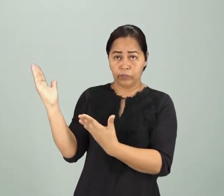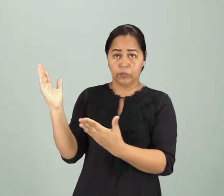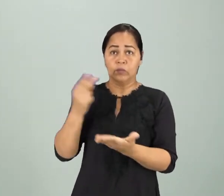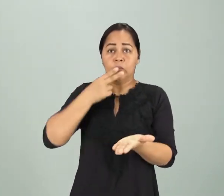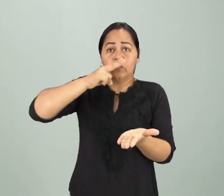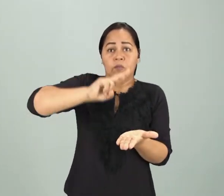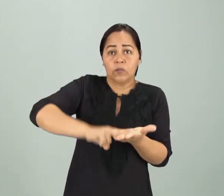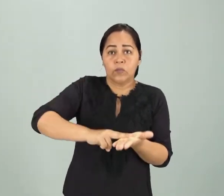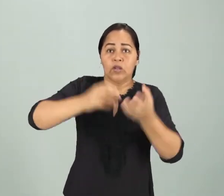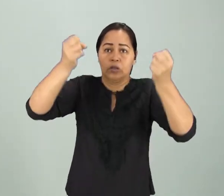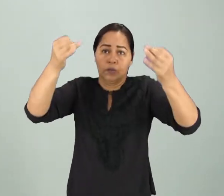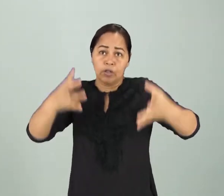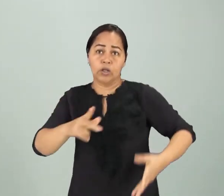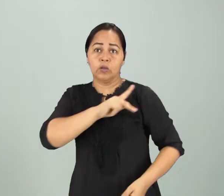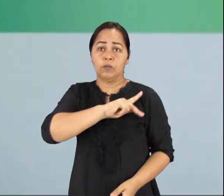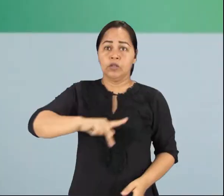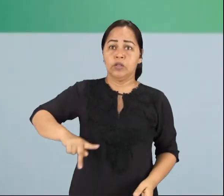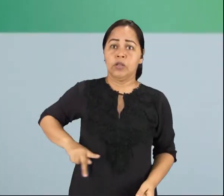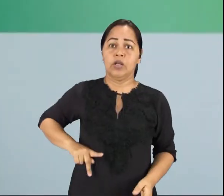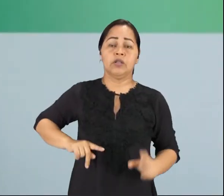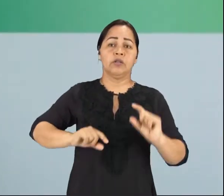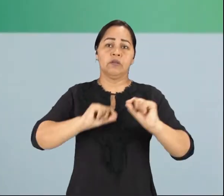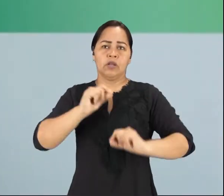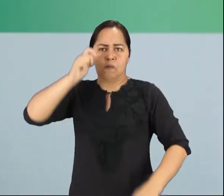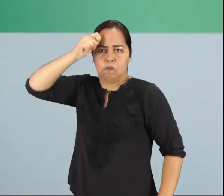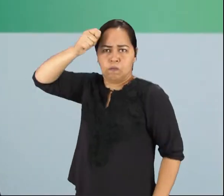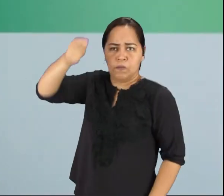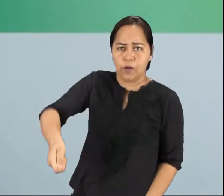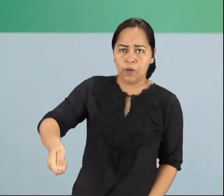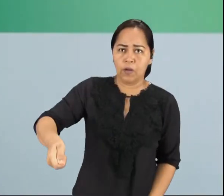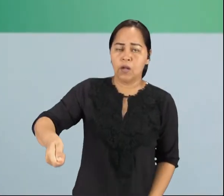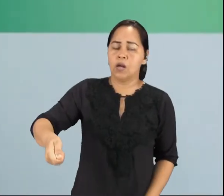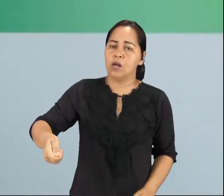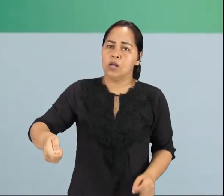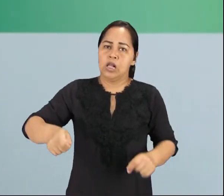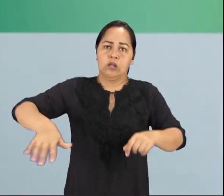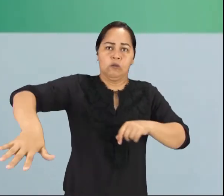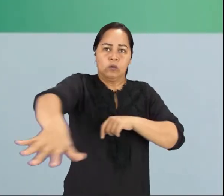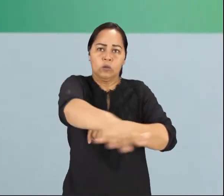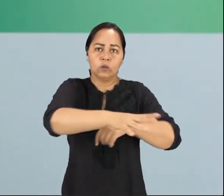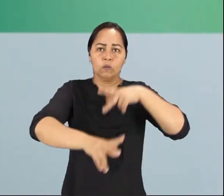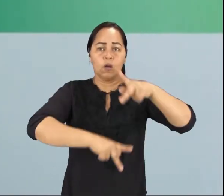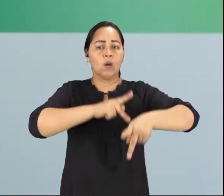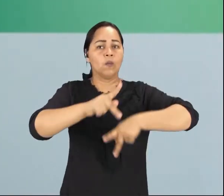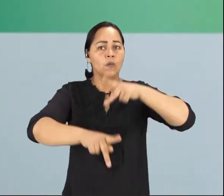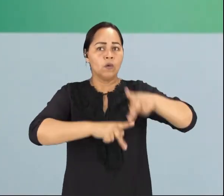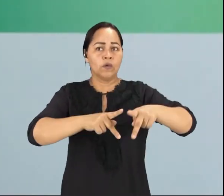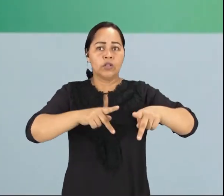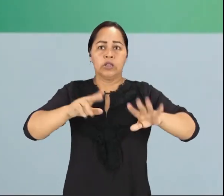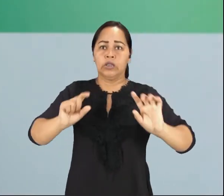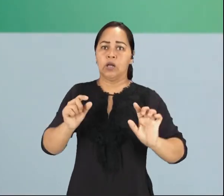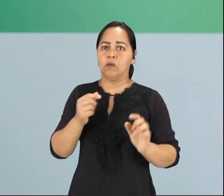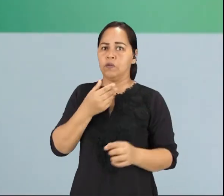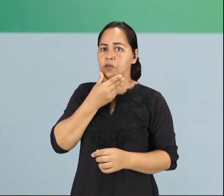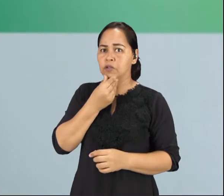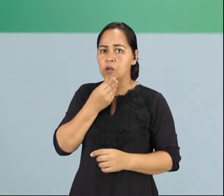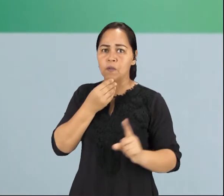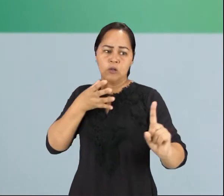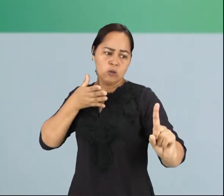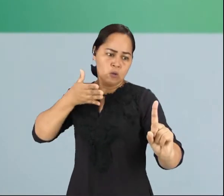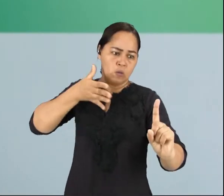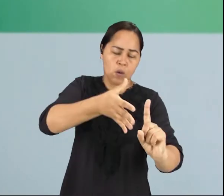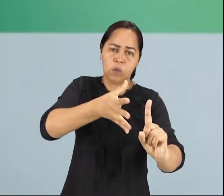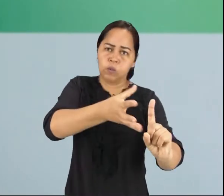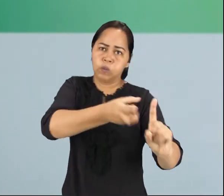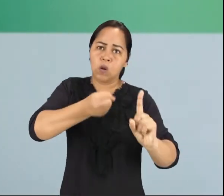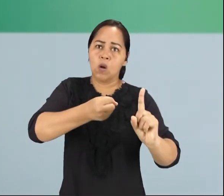de um presidente durante um período de ditadura. Ou seja, a partir desse momento, Neruda era então perseguido